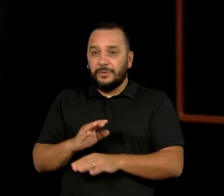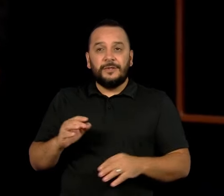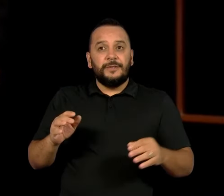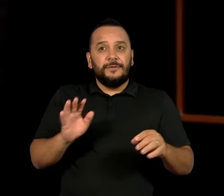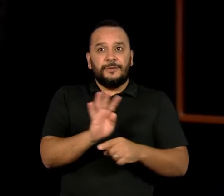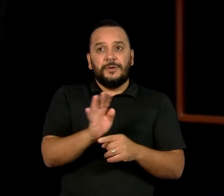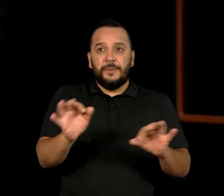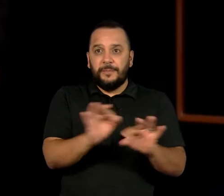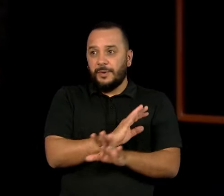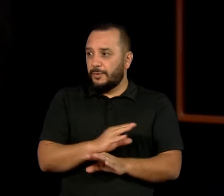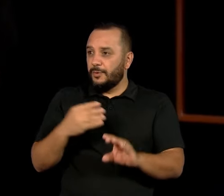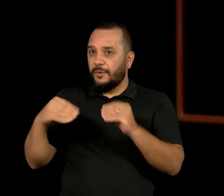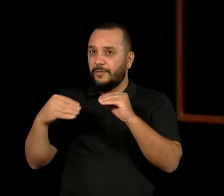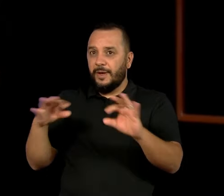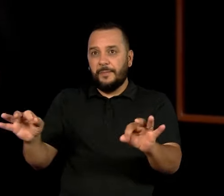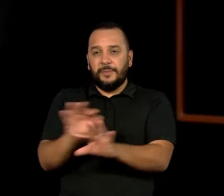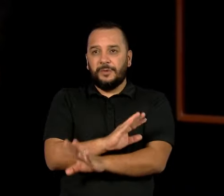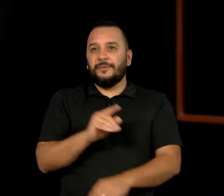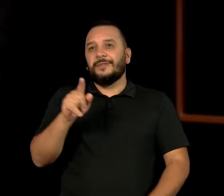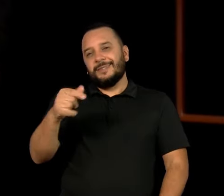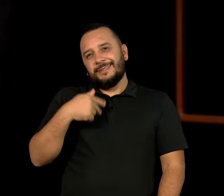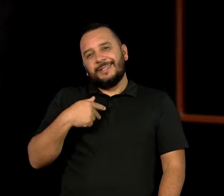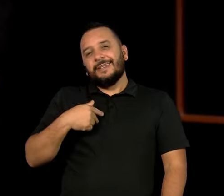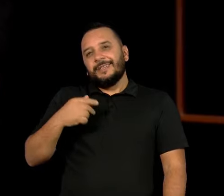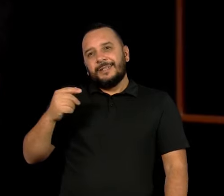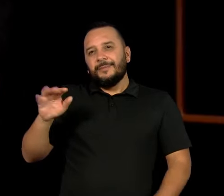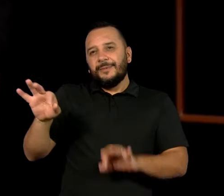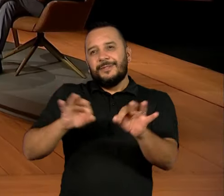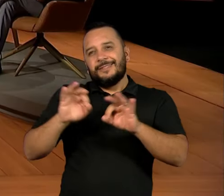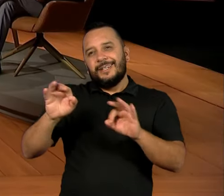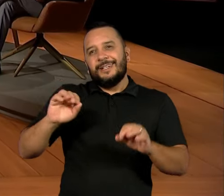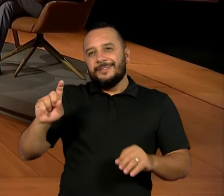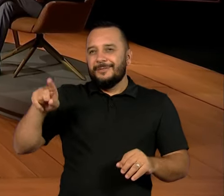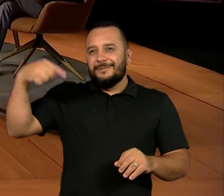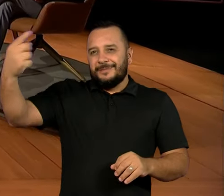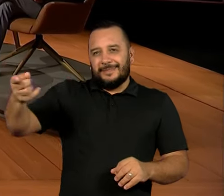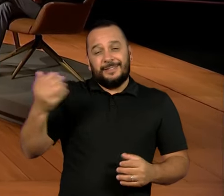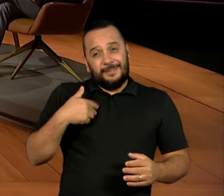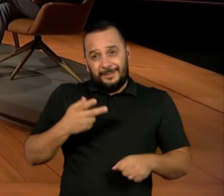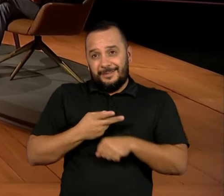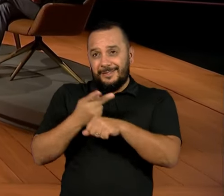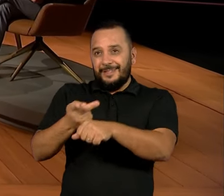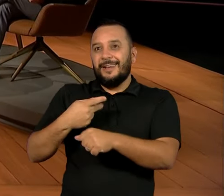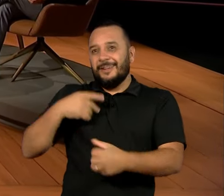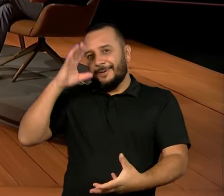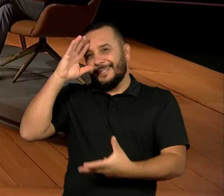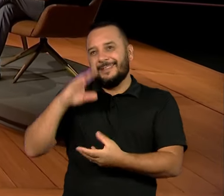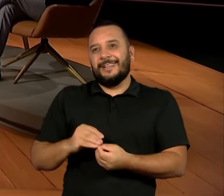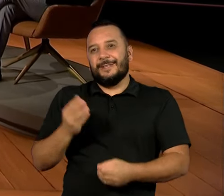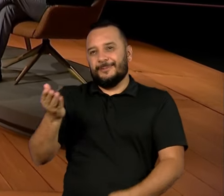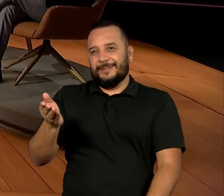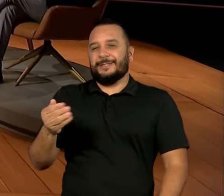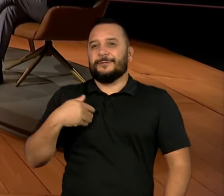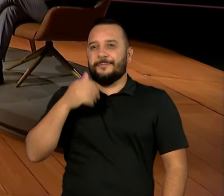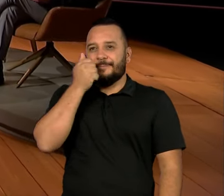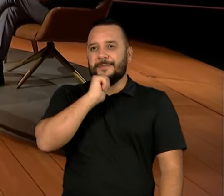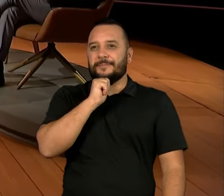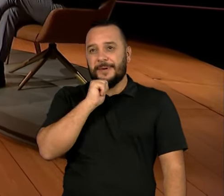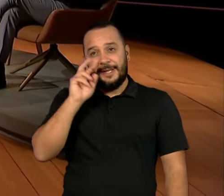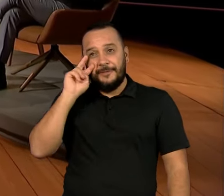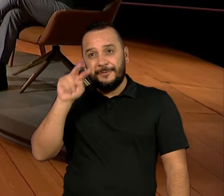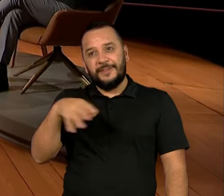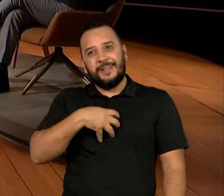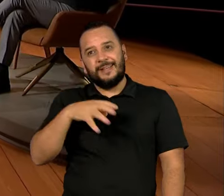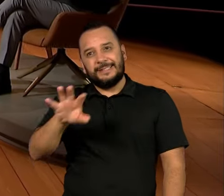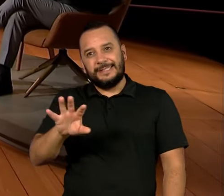filme, termina uma novela, você tem que buscar o próximo projeto. Então, eu entendo isso. Eu vi desde a minha mãe